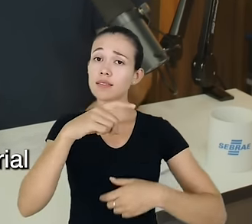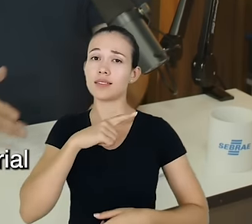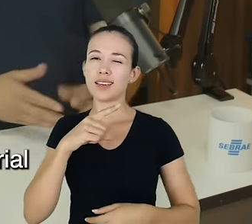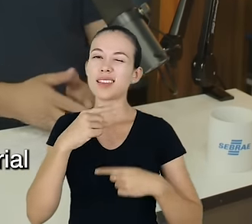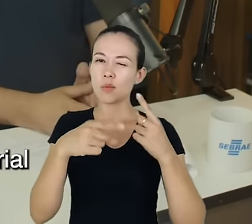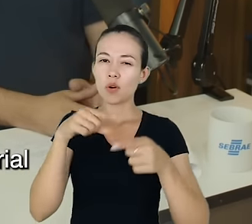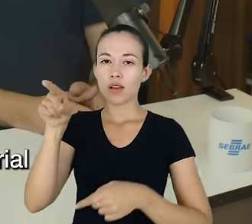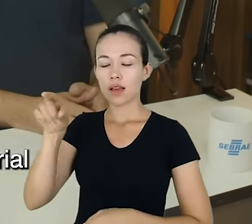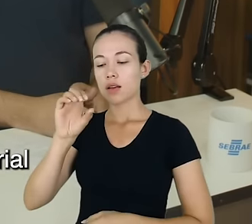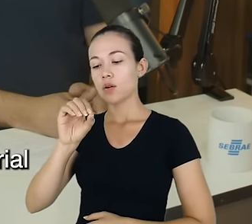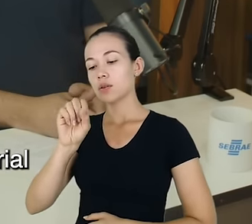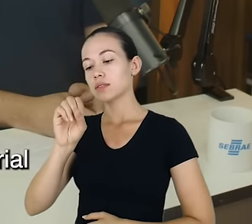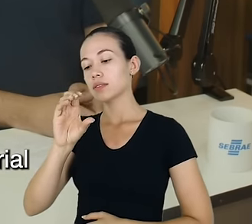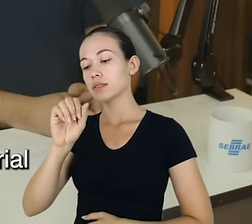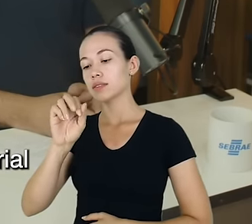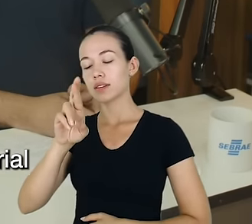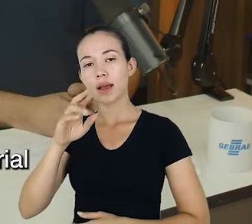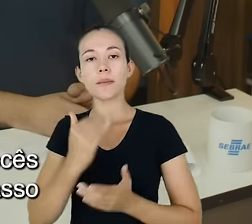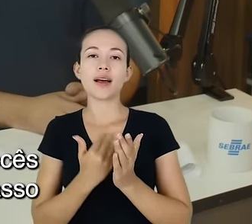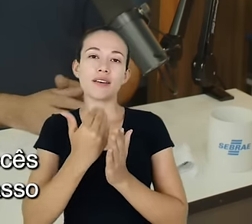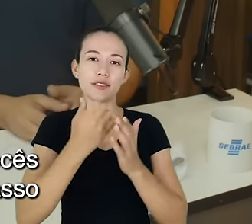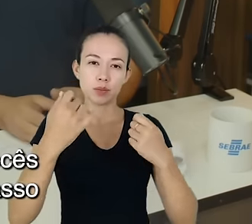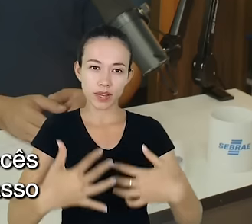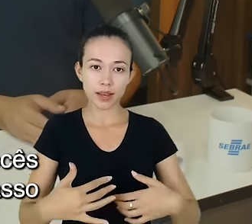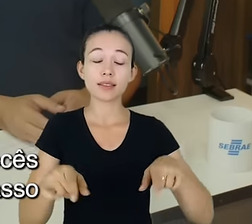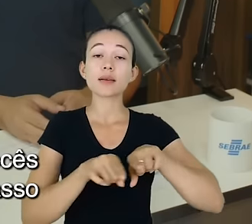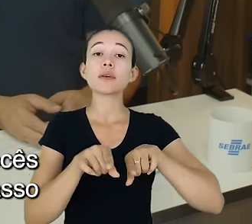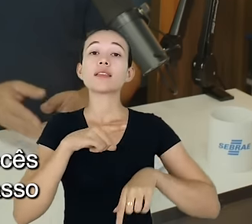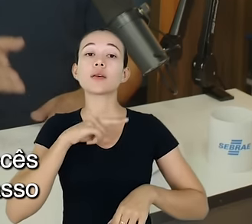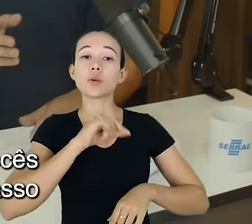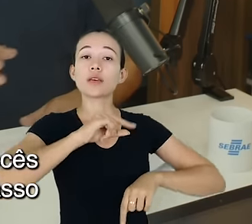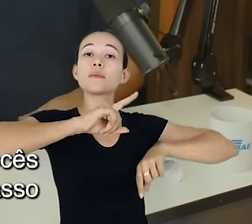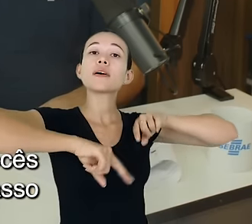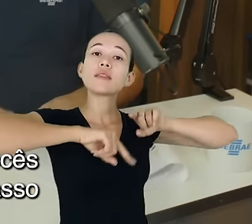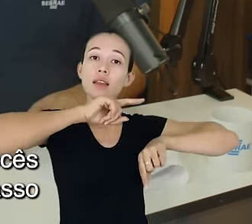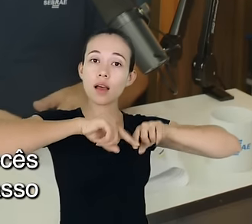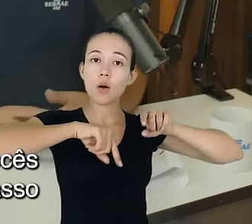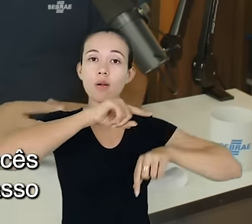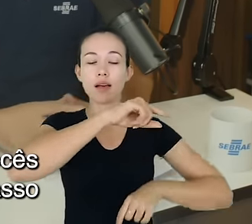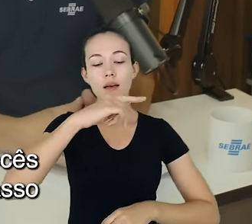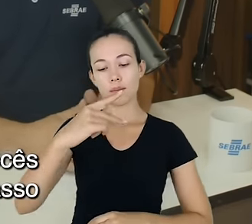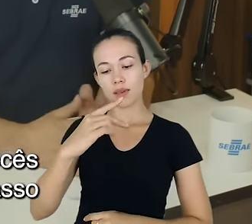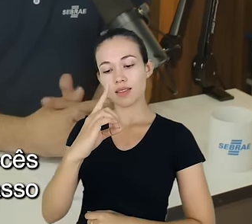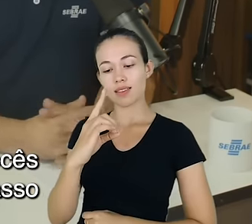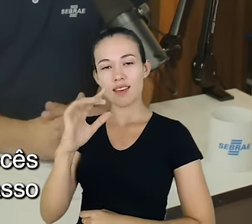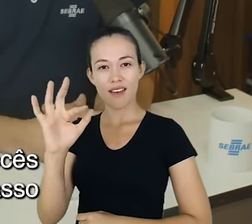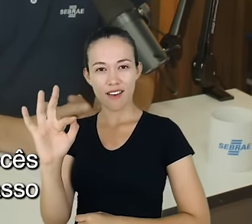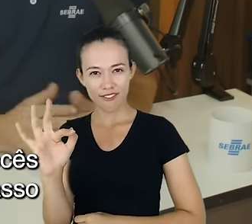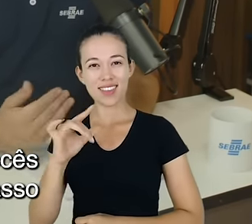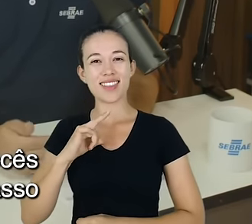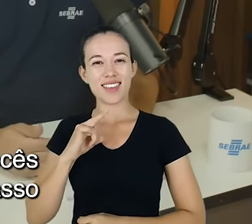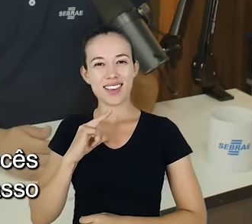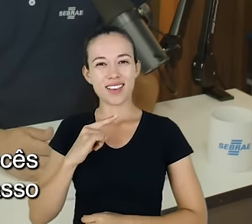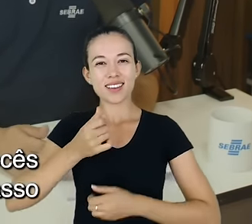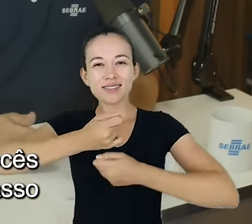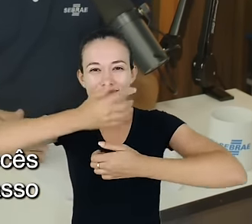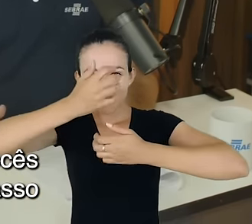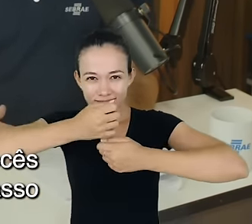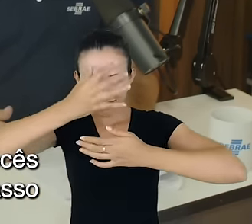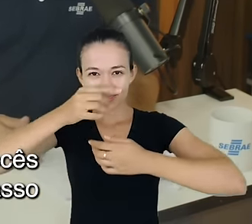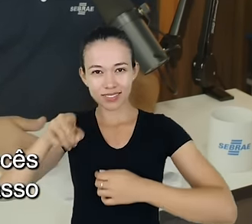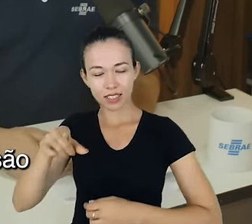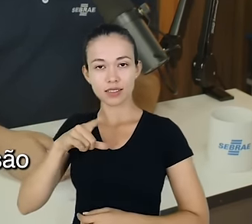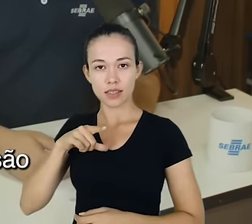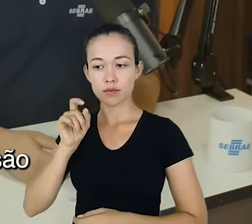a nós vamos disponibilizar um material para vocês um PDF agora vai est no no chat para vocês aí fazerem o download